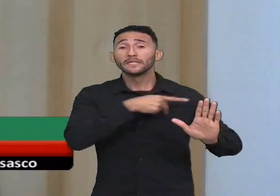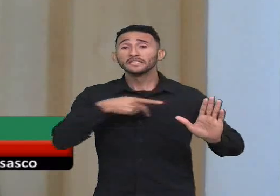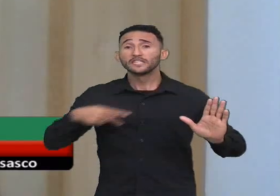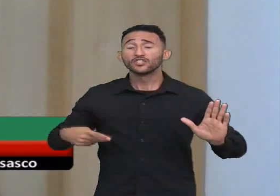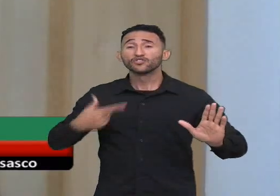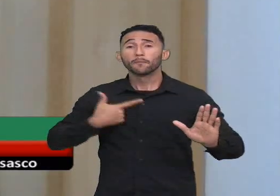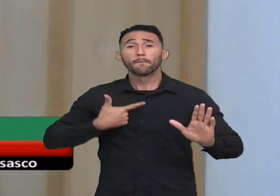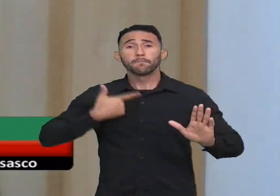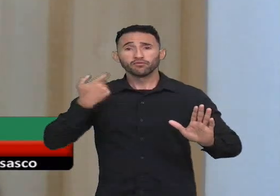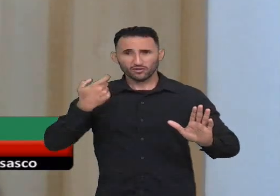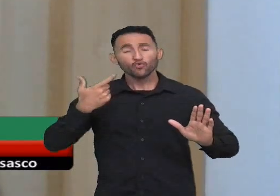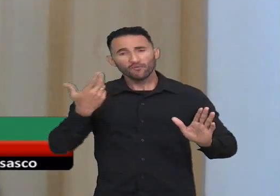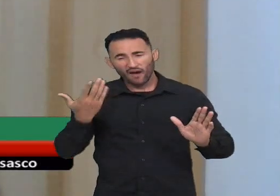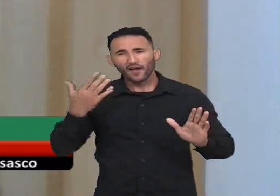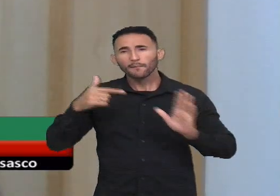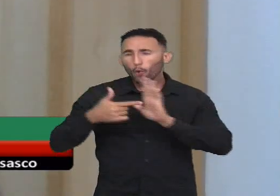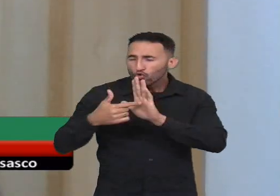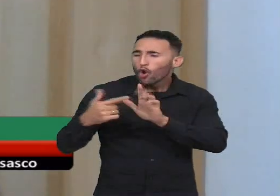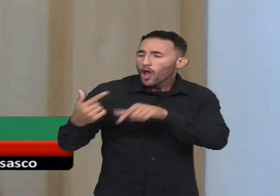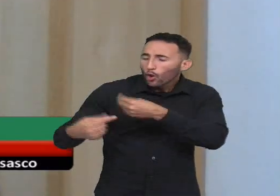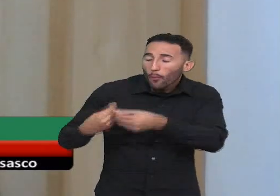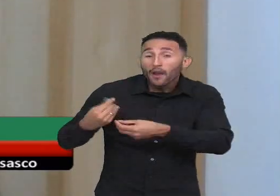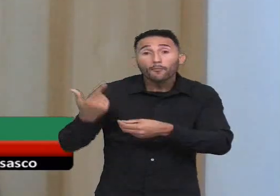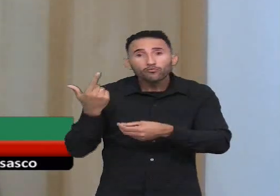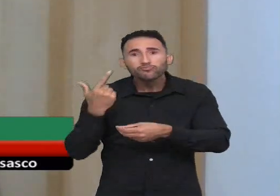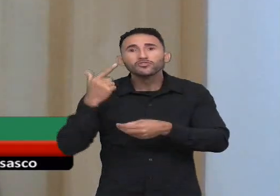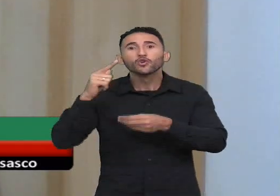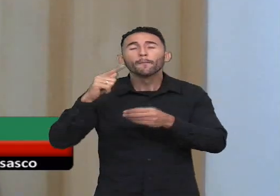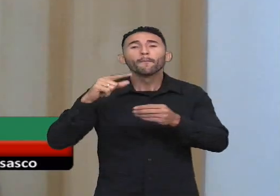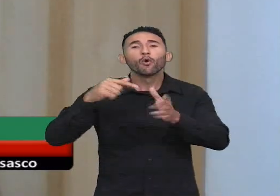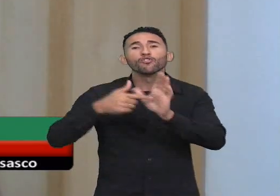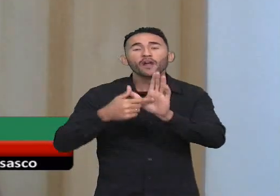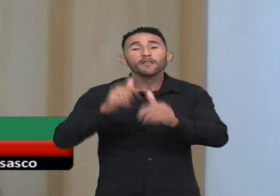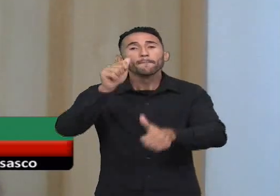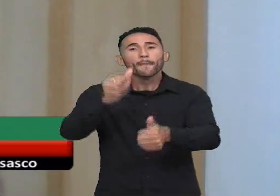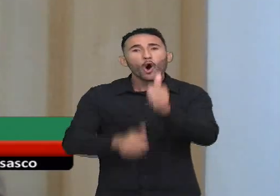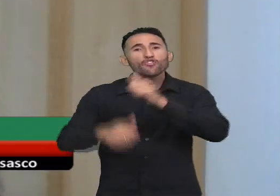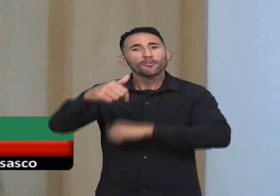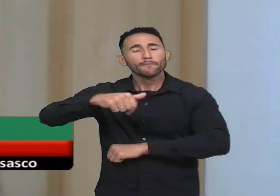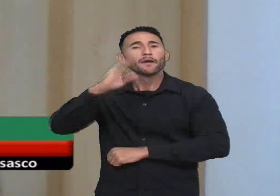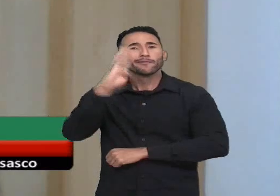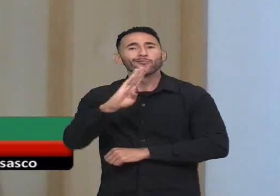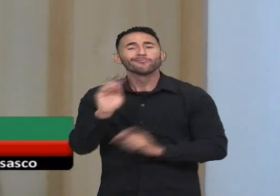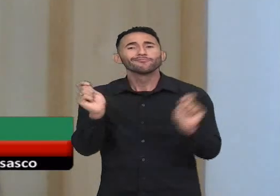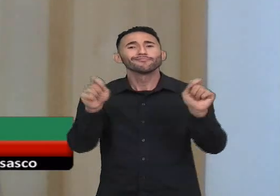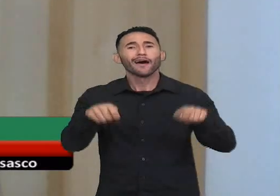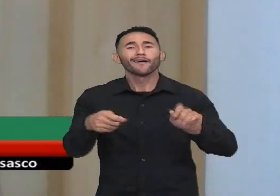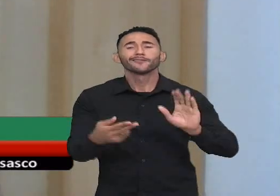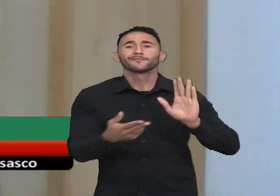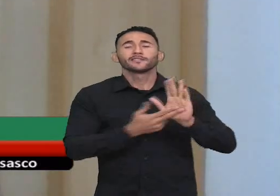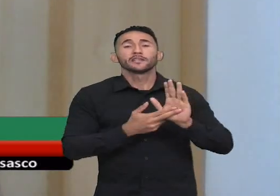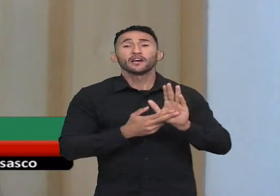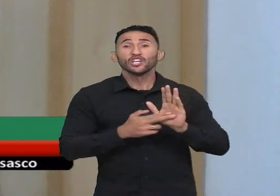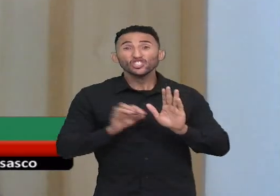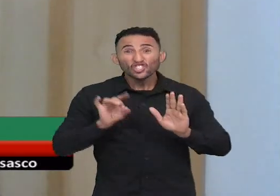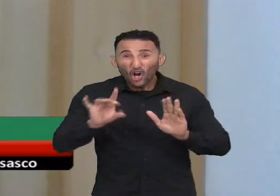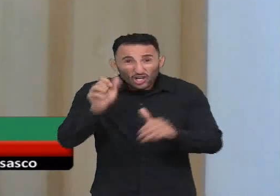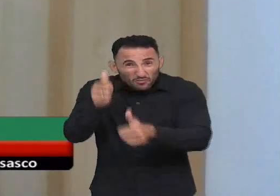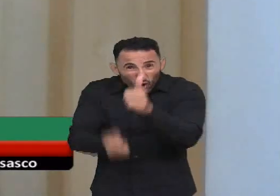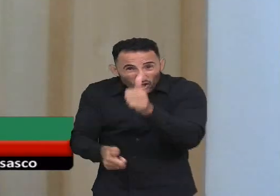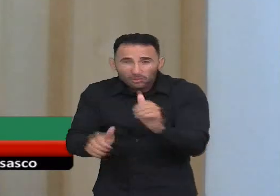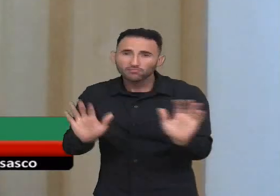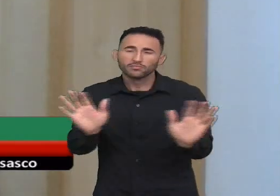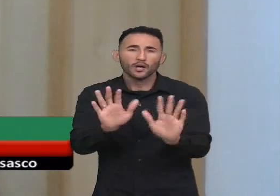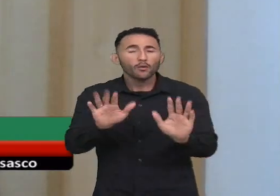E, a partir de então, a capoeira ganha status de esporte no Brasil. E, mais do que um esporte, a